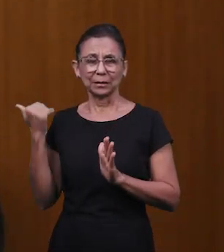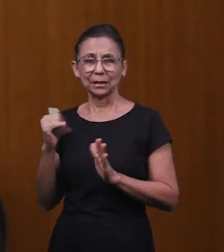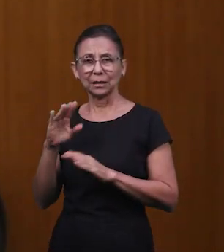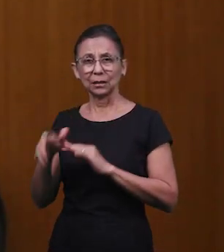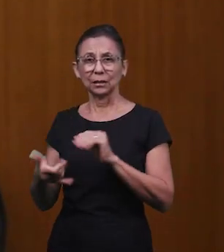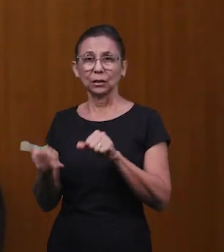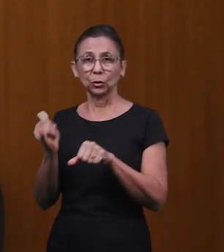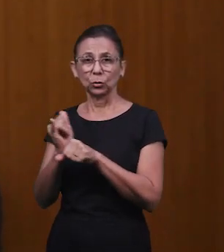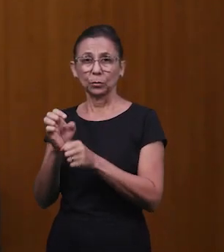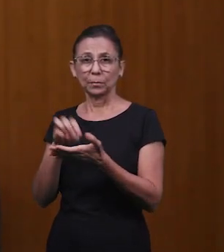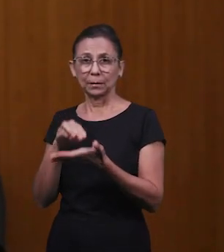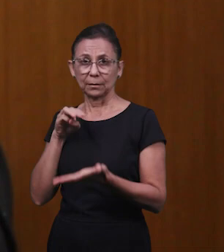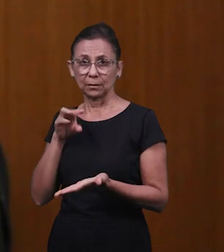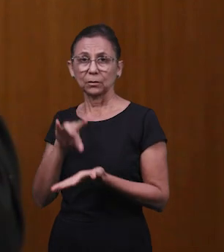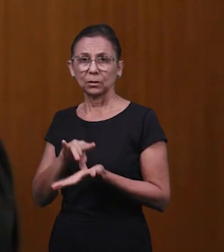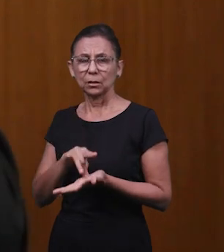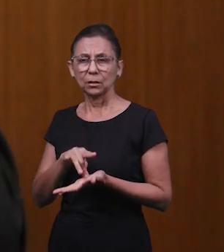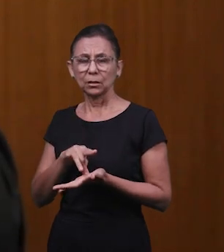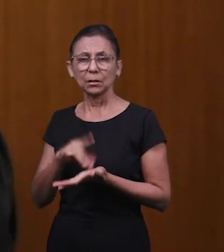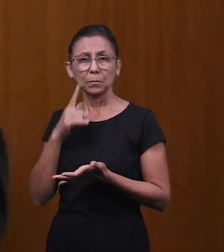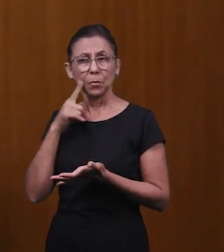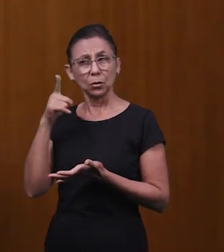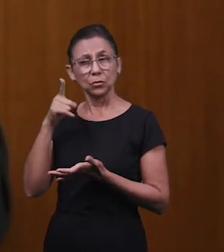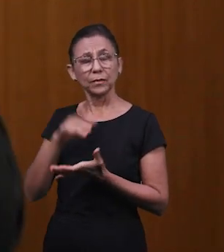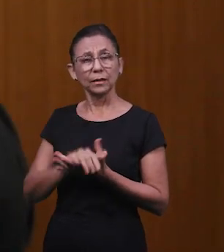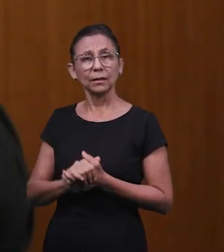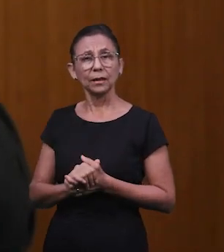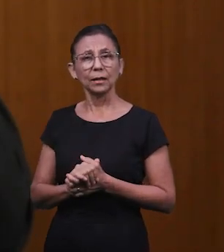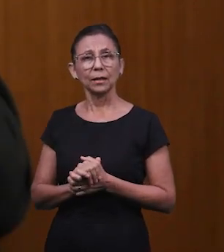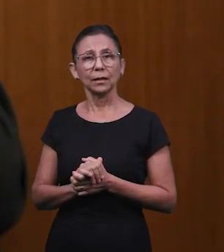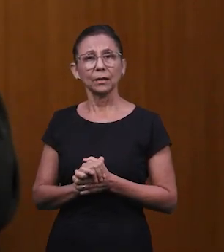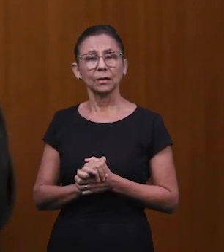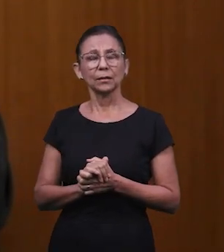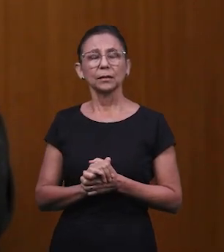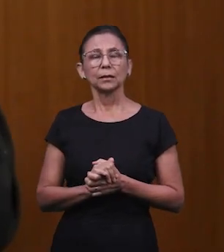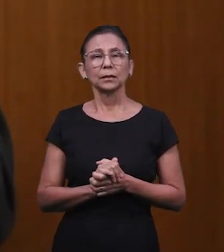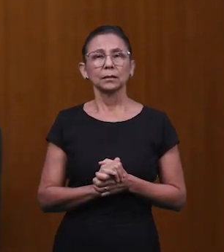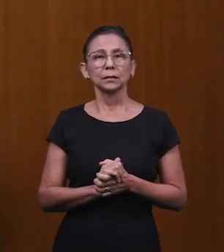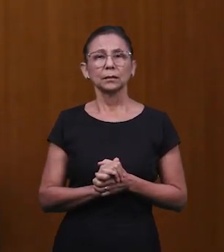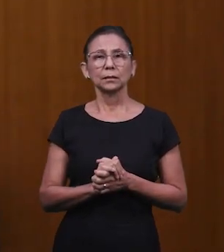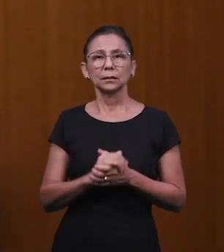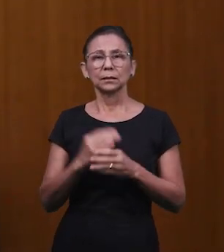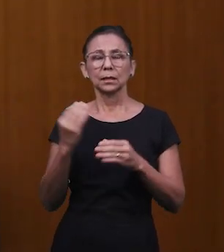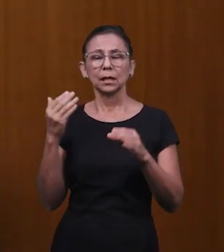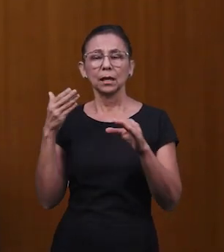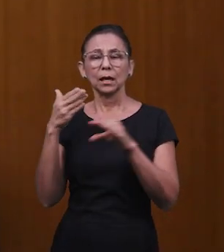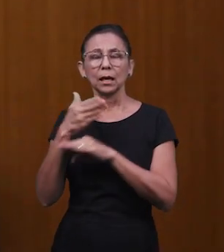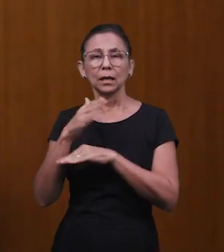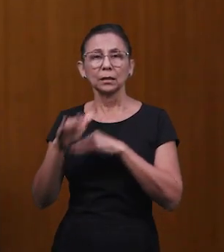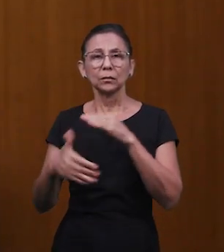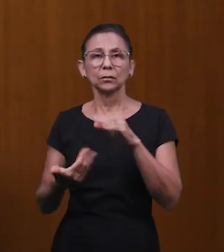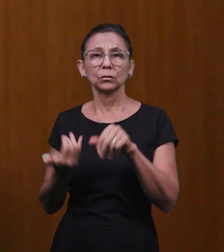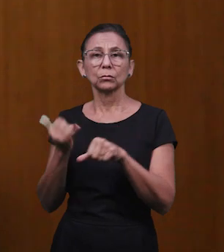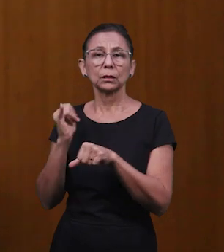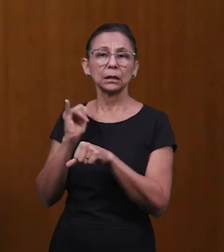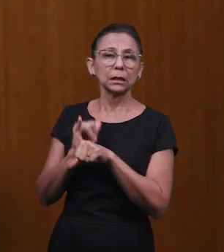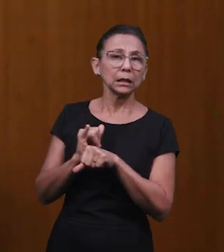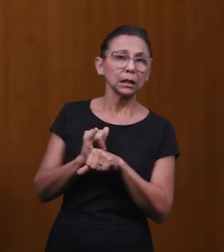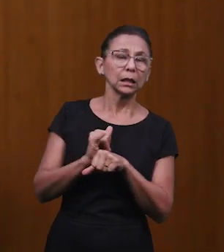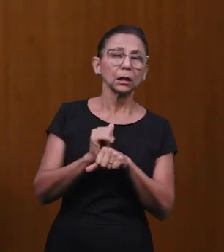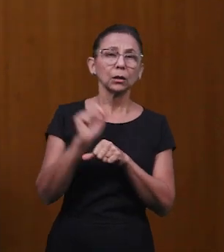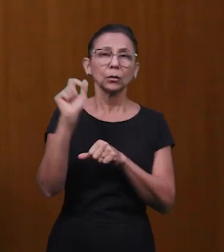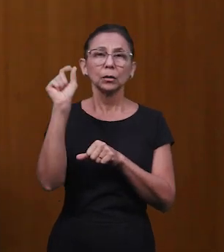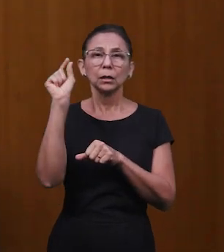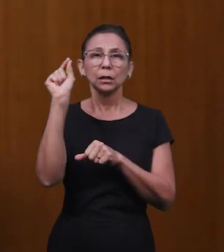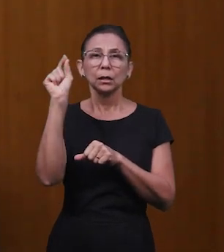próprio canal no YouTube da Igreja Cristã Maranata, você pode assistir, você escreve Conversas Bíblicas dentro do canal, né? Você entra no canal, dentro do canal tem uma busca ali,